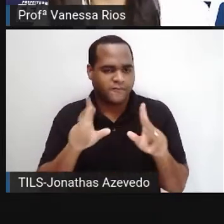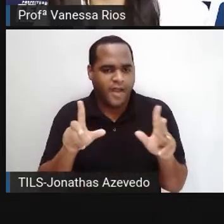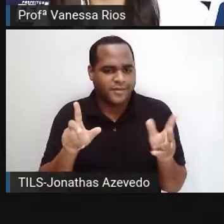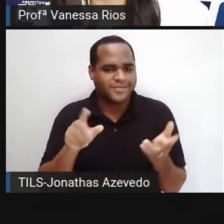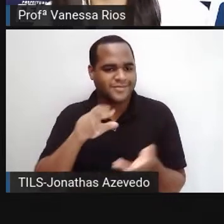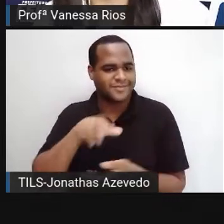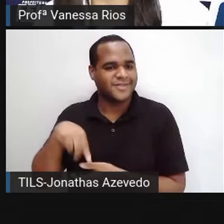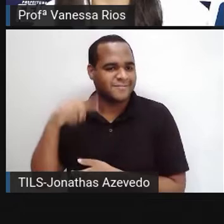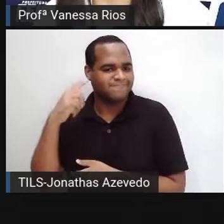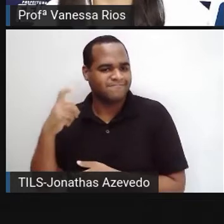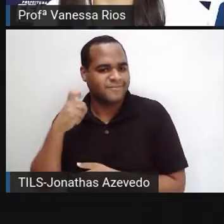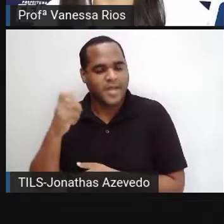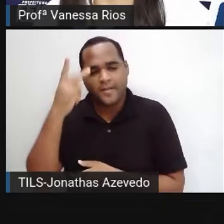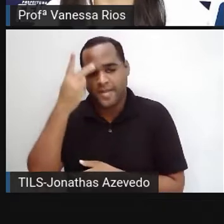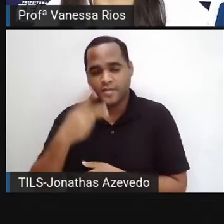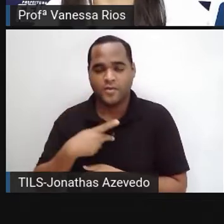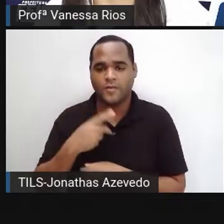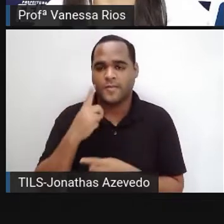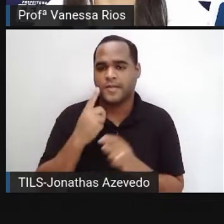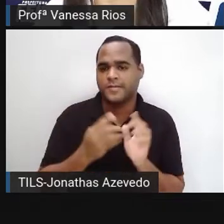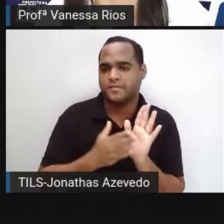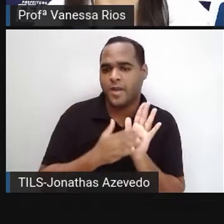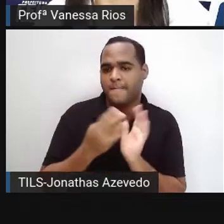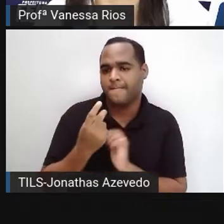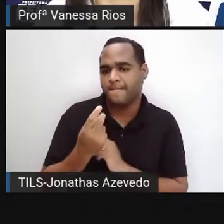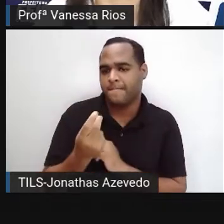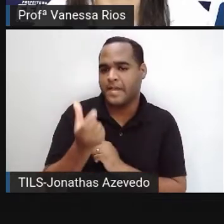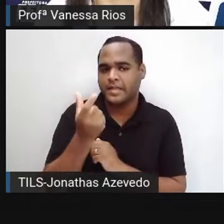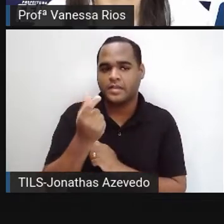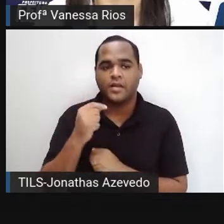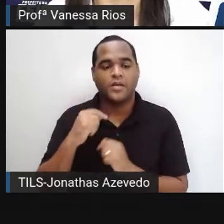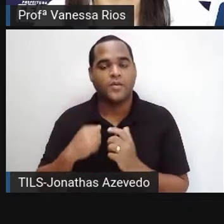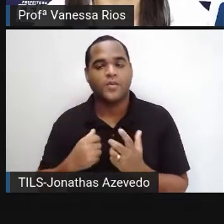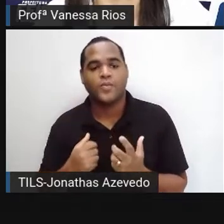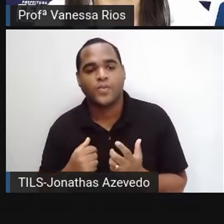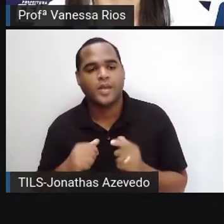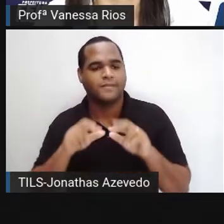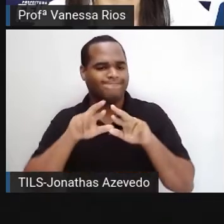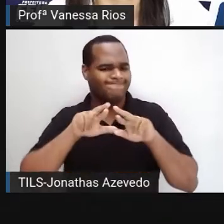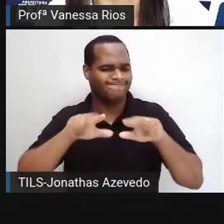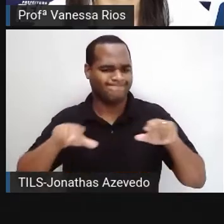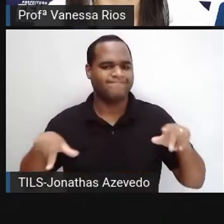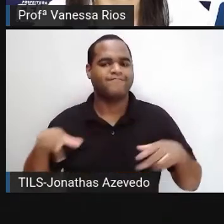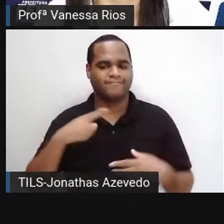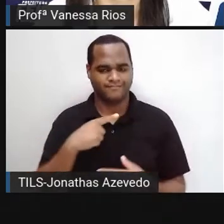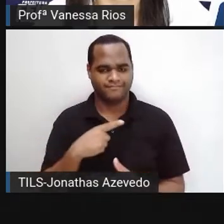ou involuntários, como a palma, assobio, o estalo de dedos, etc.